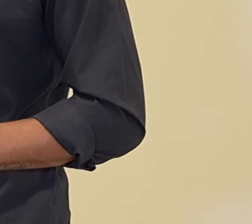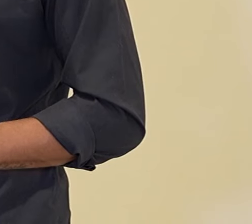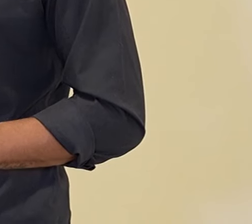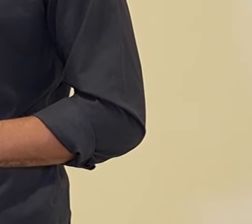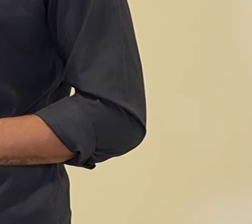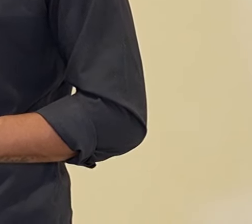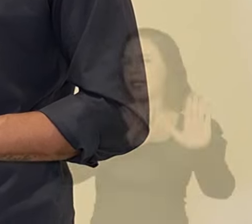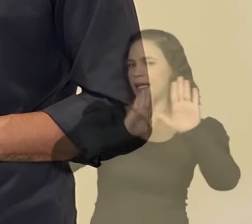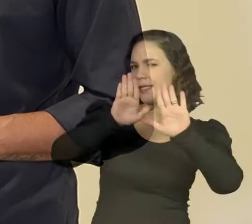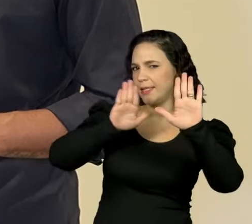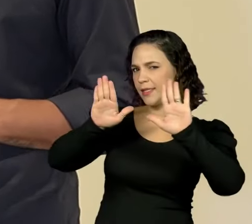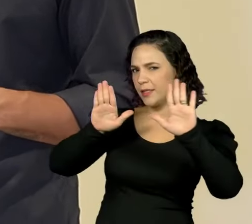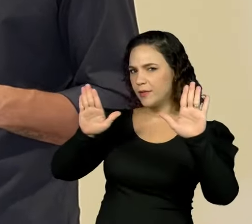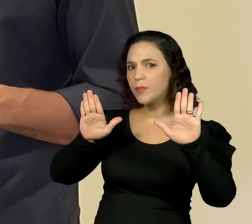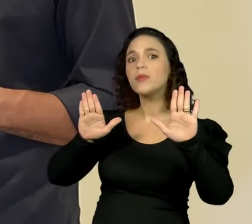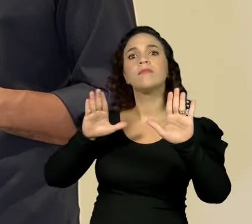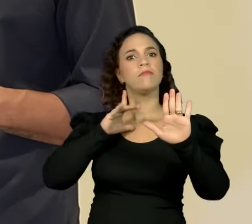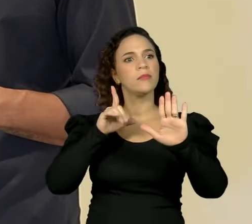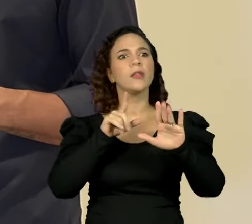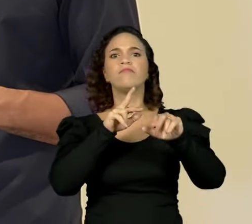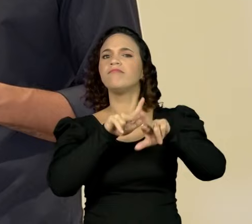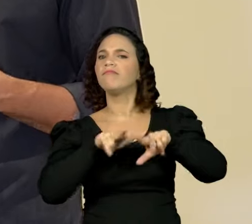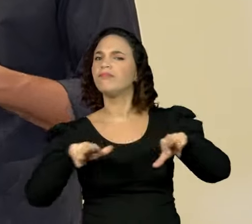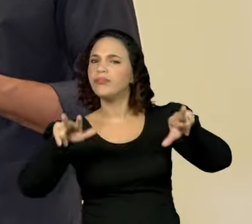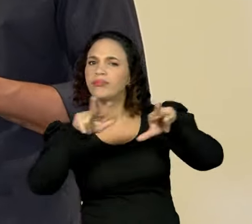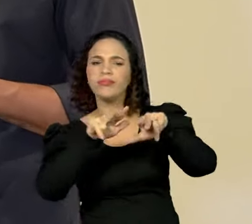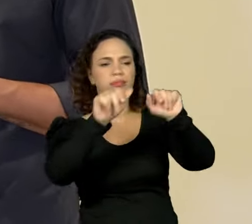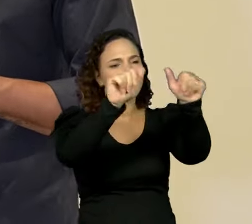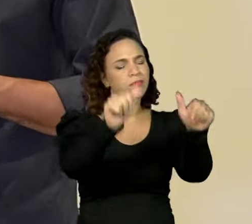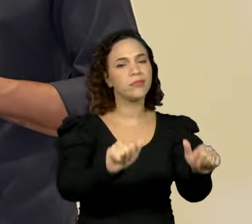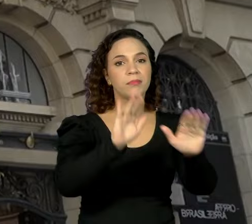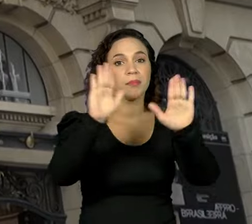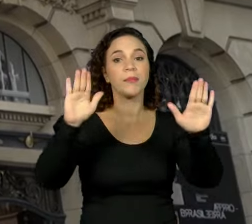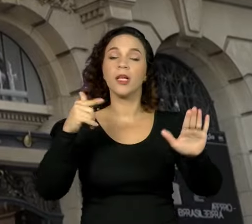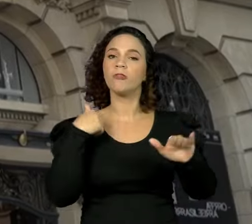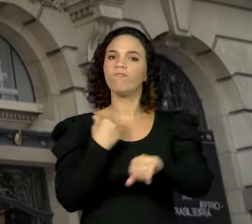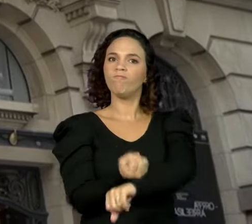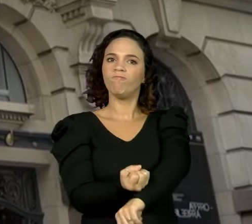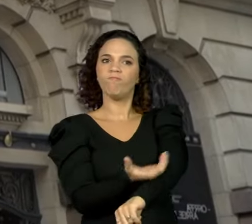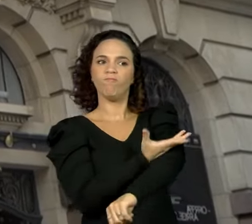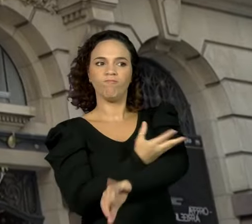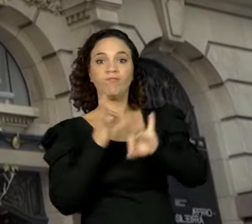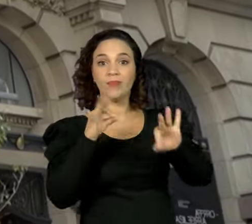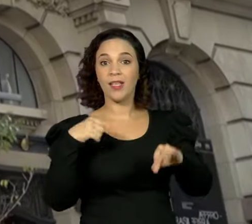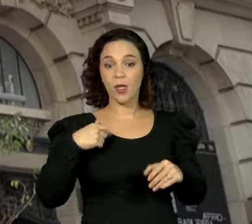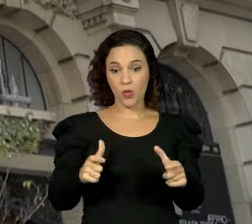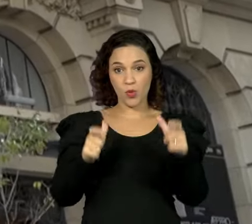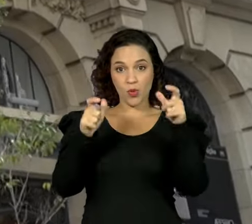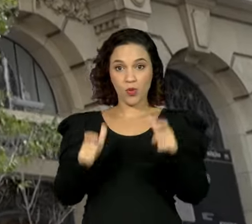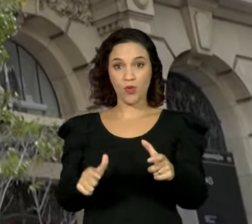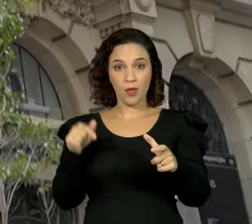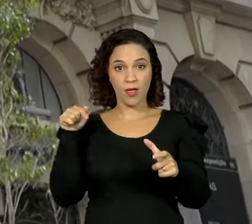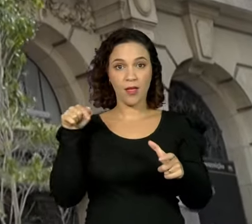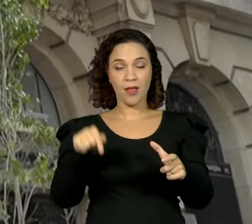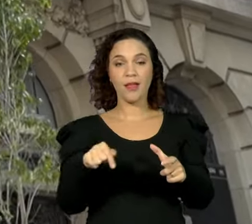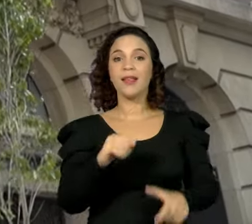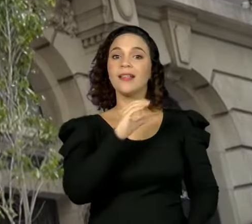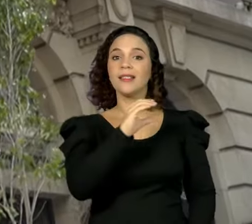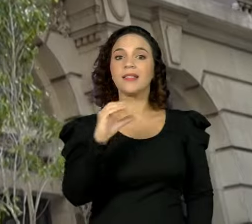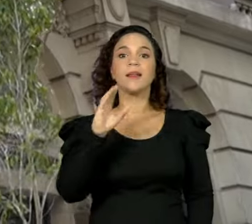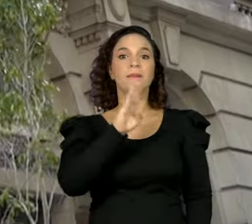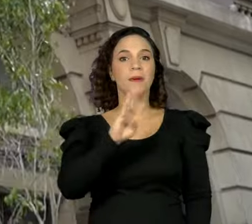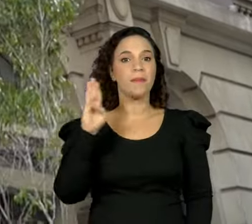Essa exposição ela traz muitas obras, né, que particularmente me comovem. A gente está aqui no espaço do CCBB São Paulo, essa